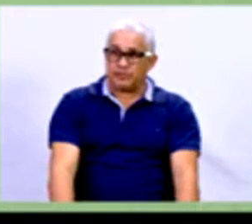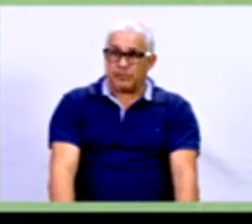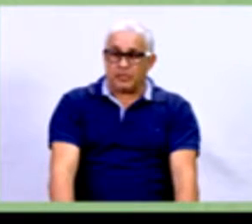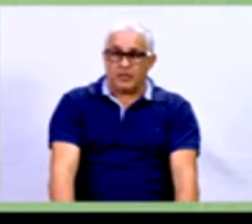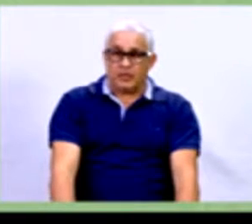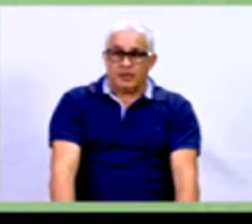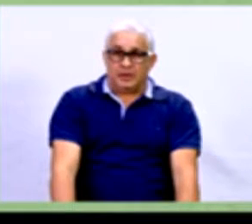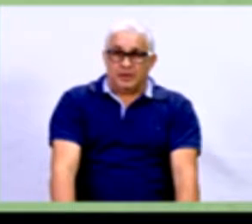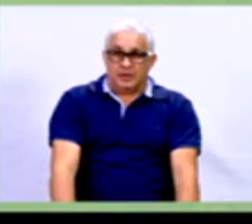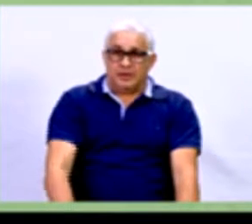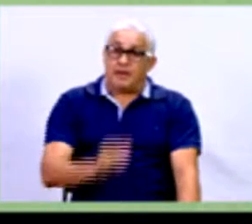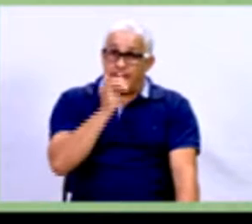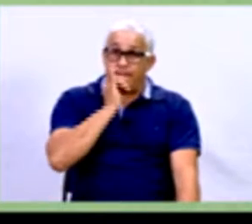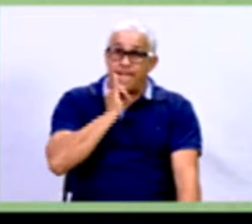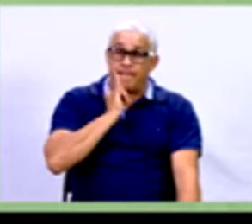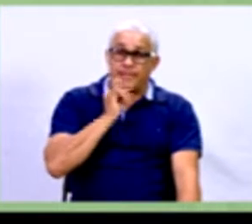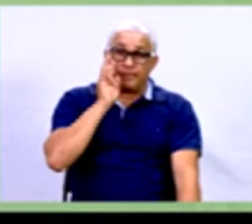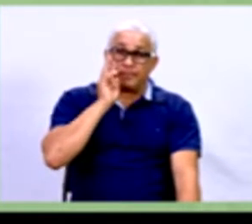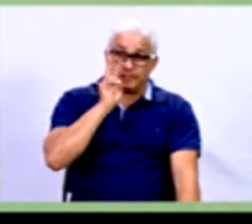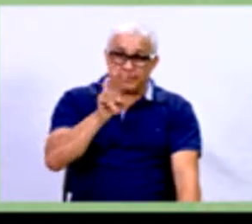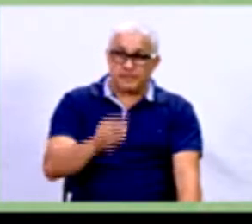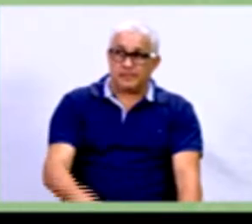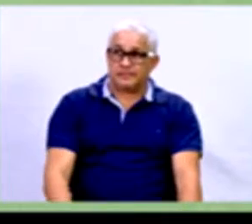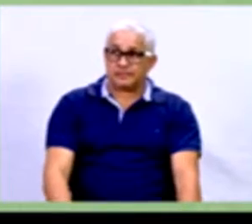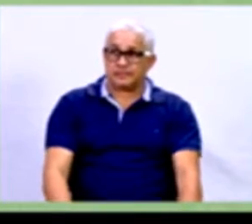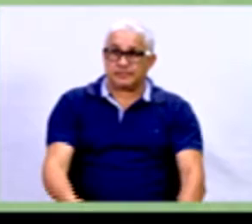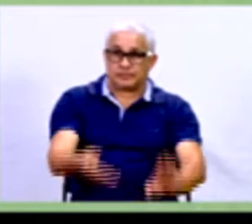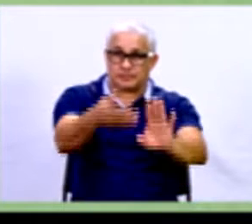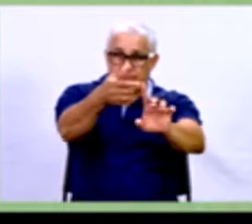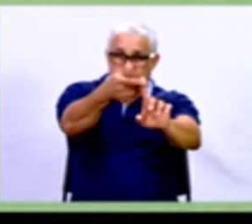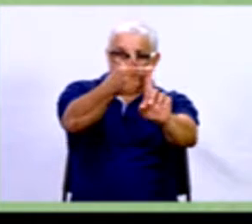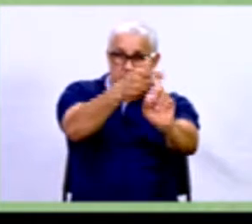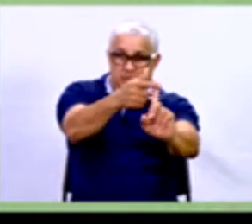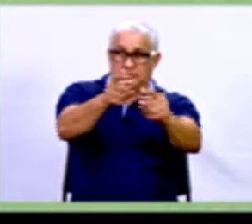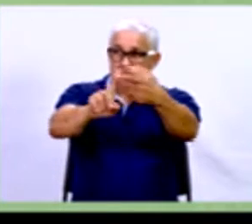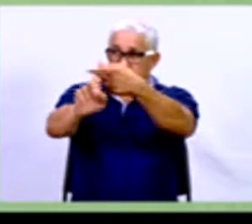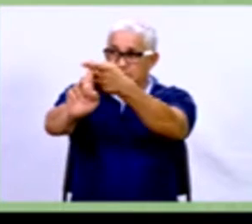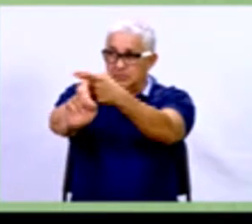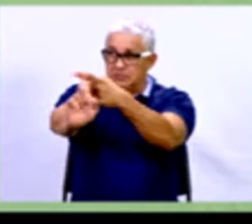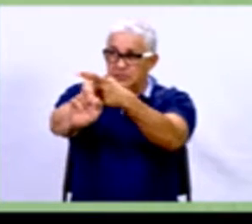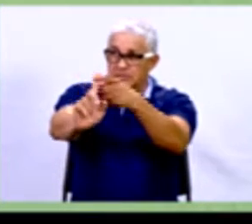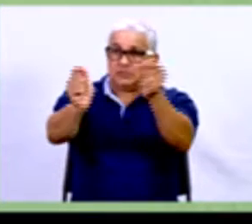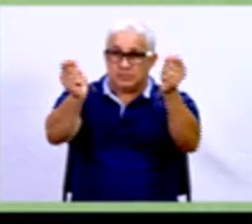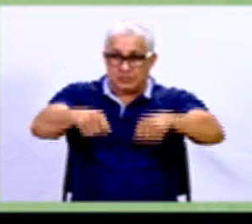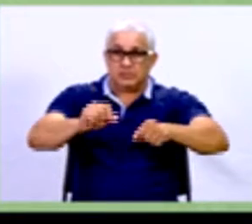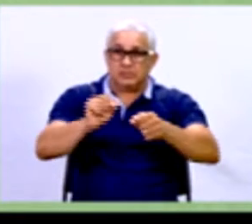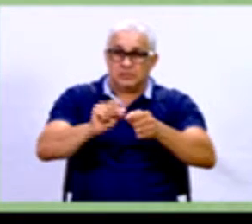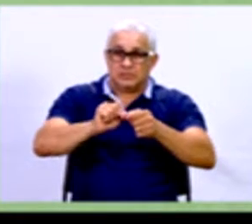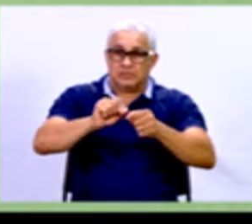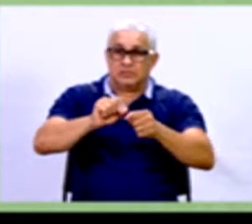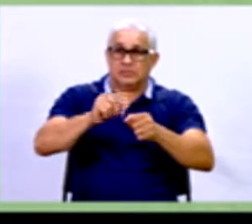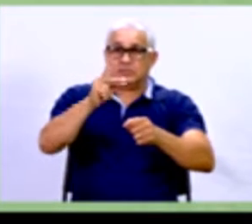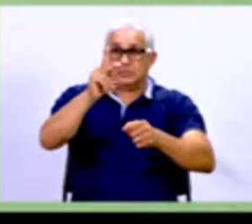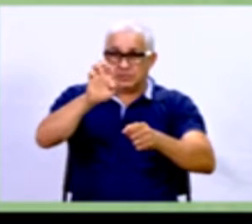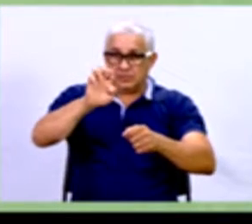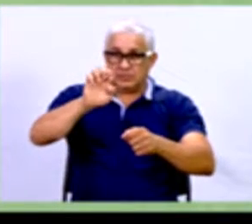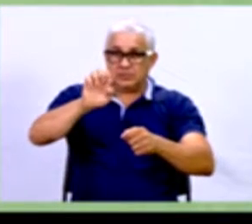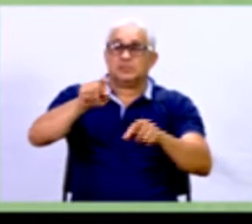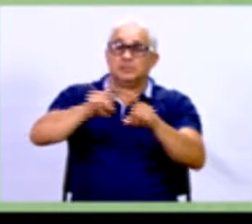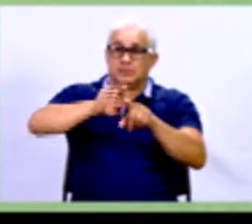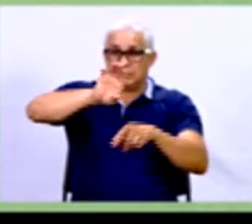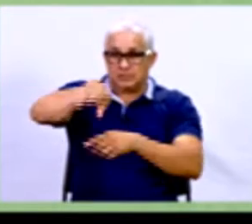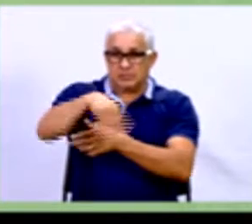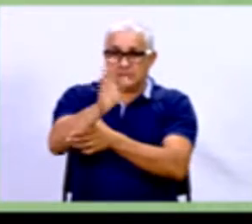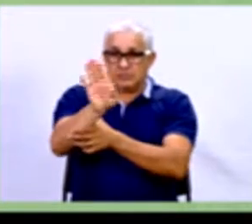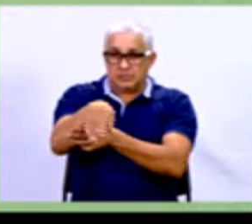Aqui, olha só o exemplo de ginástica laboral, né? Que você pode fazer, inclusive, girando os pés e o tornozelo. Para um pouco